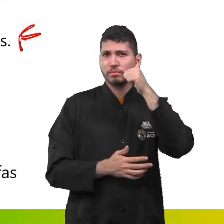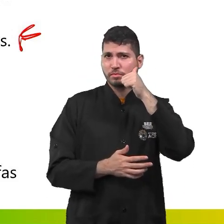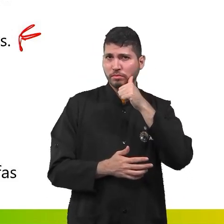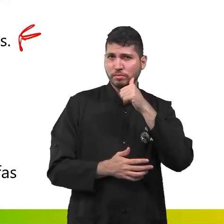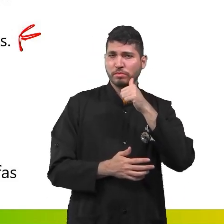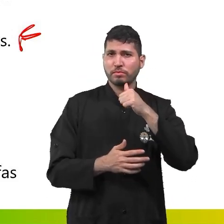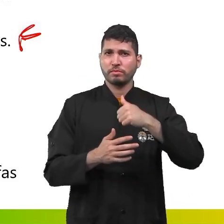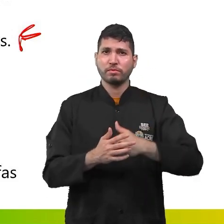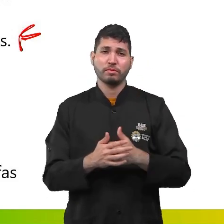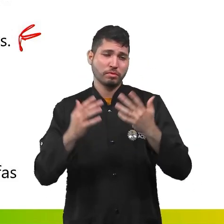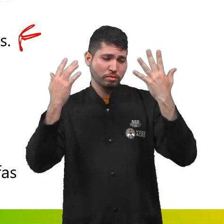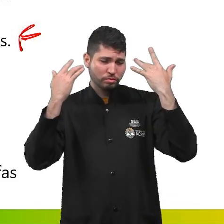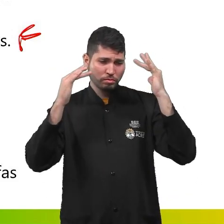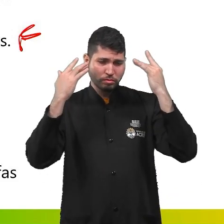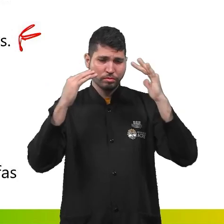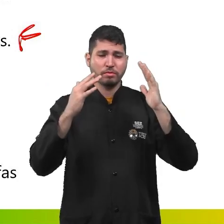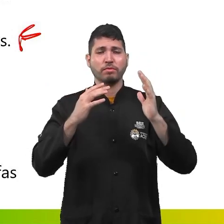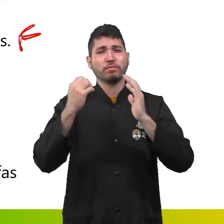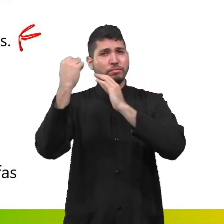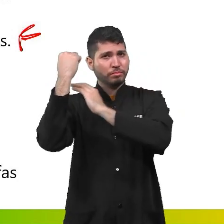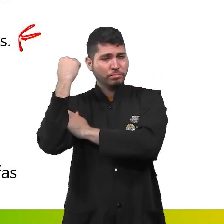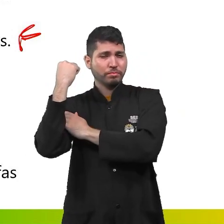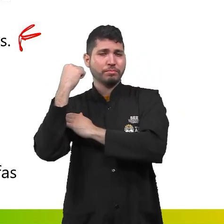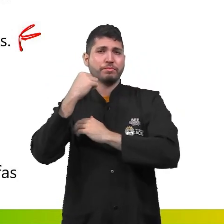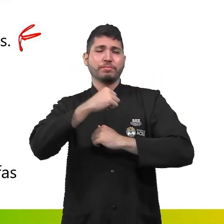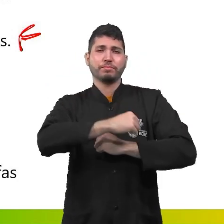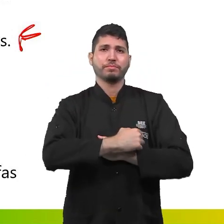feminilidade quando faz isso. Letra B,